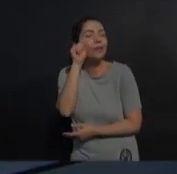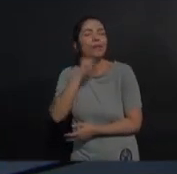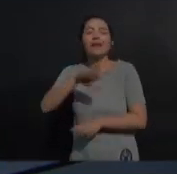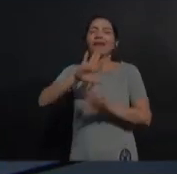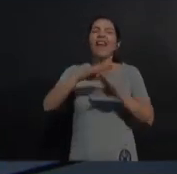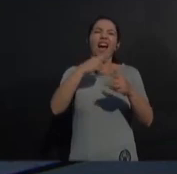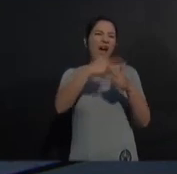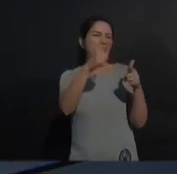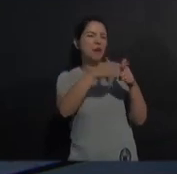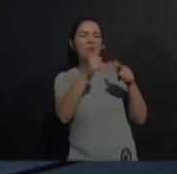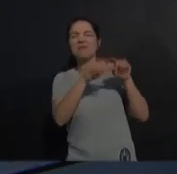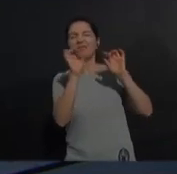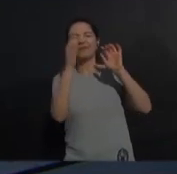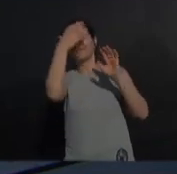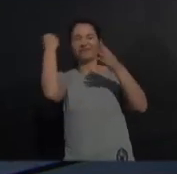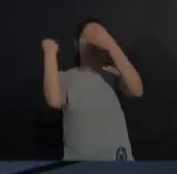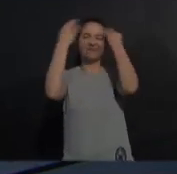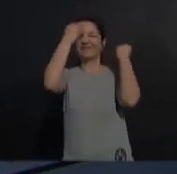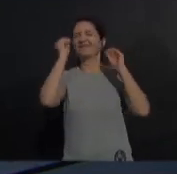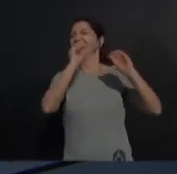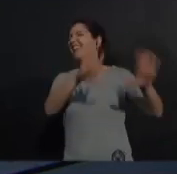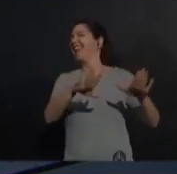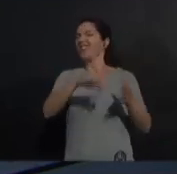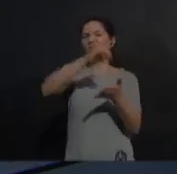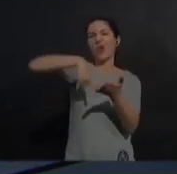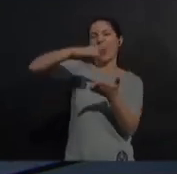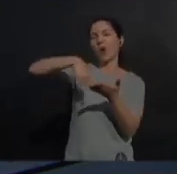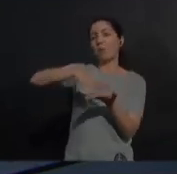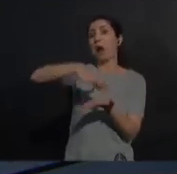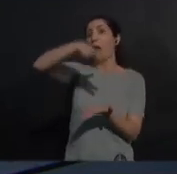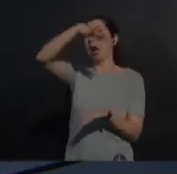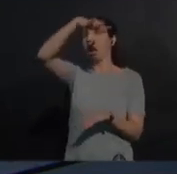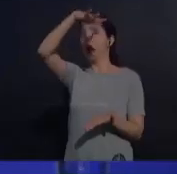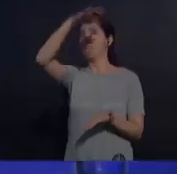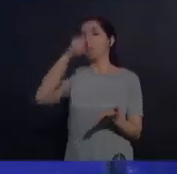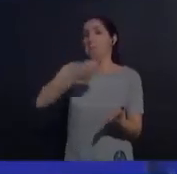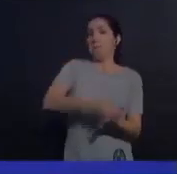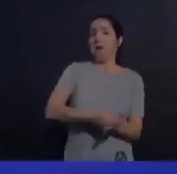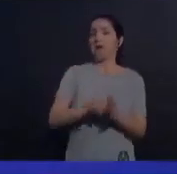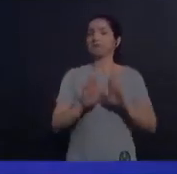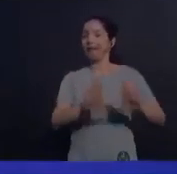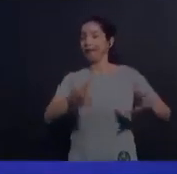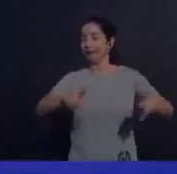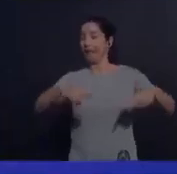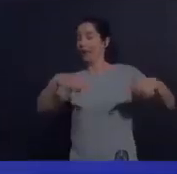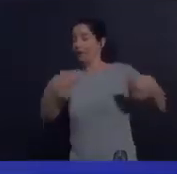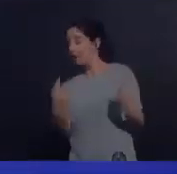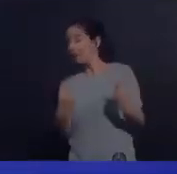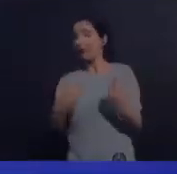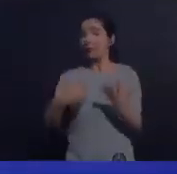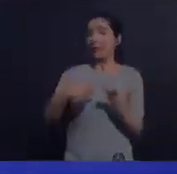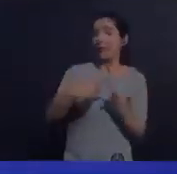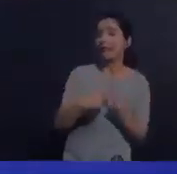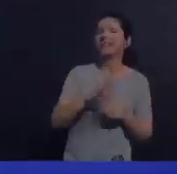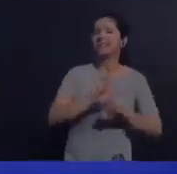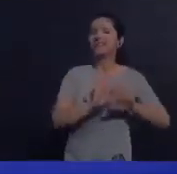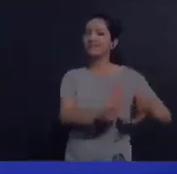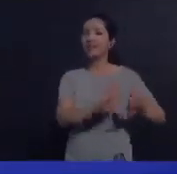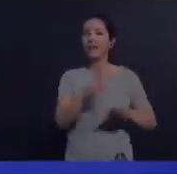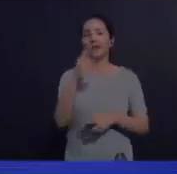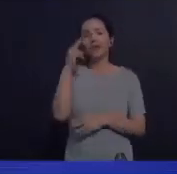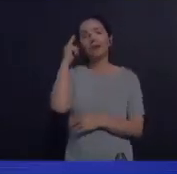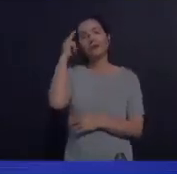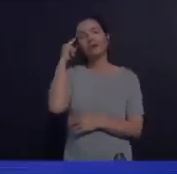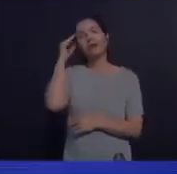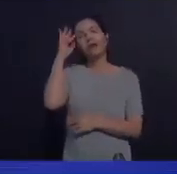em seus problemas nas costas que vou chegar você pagar - desafios e tales sonhando é